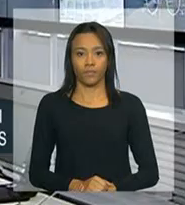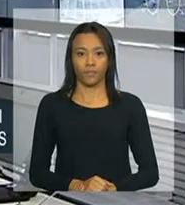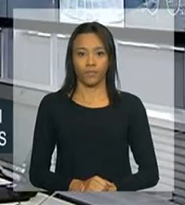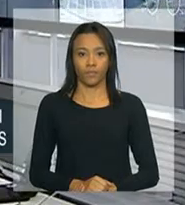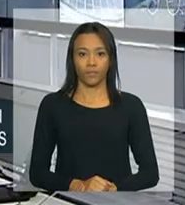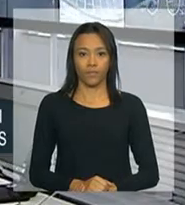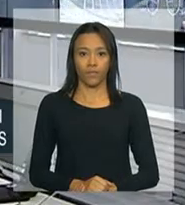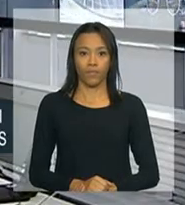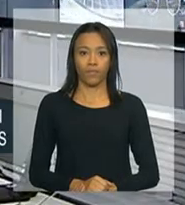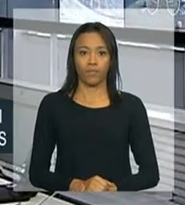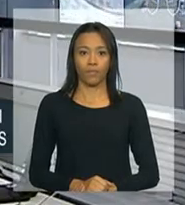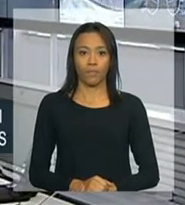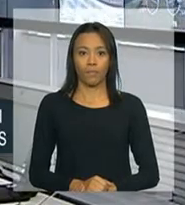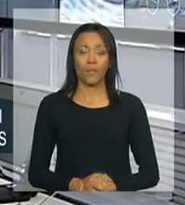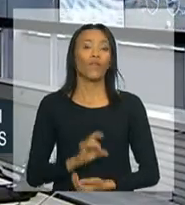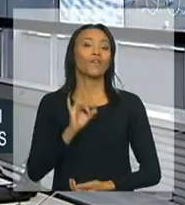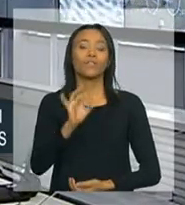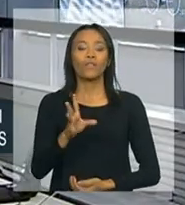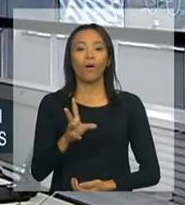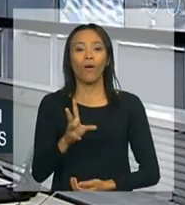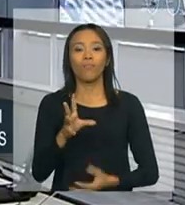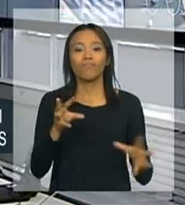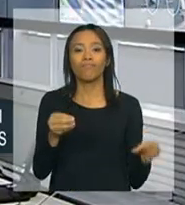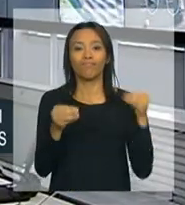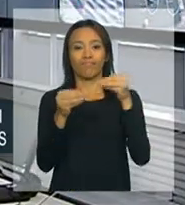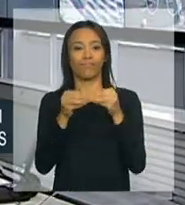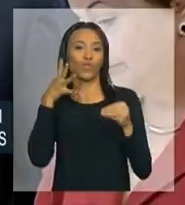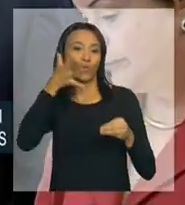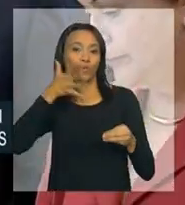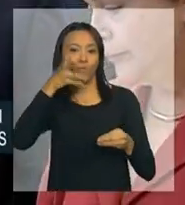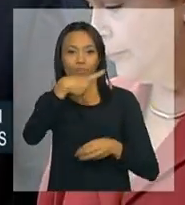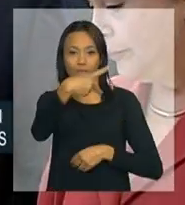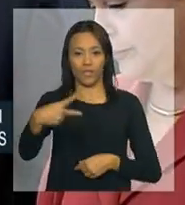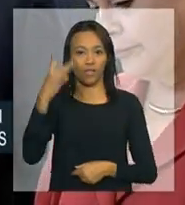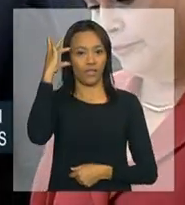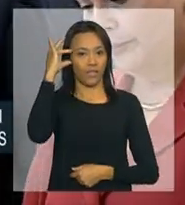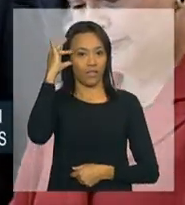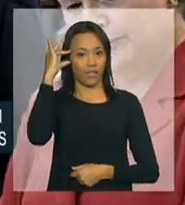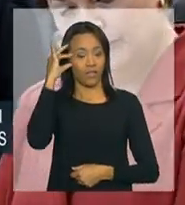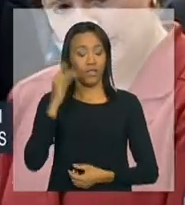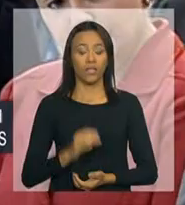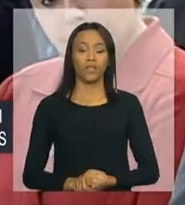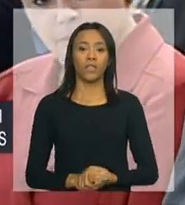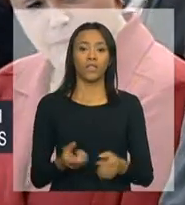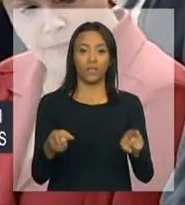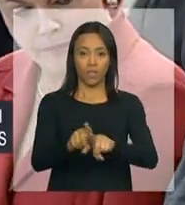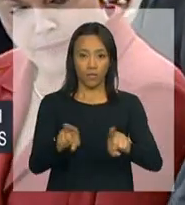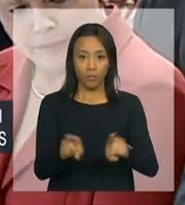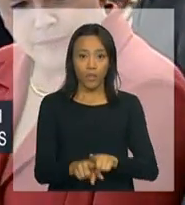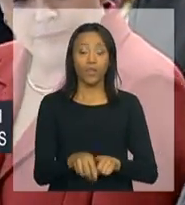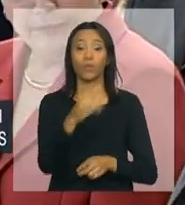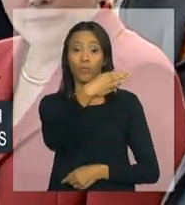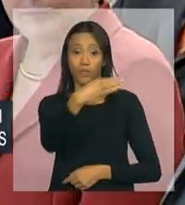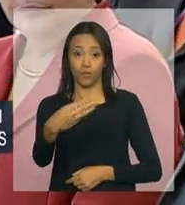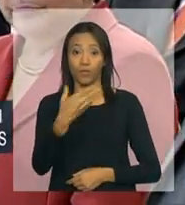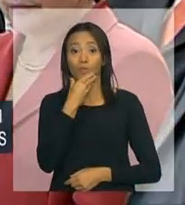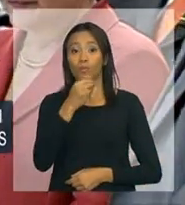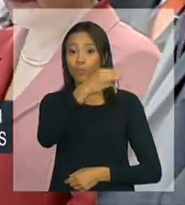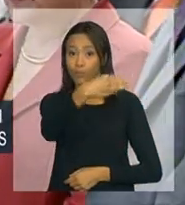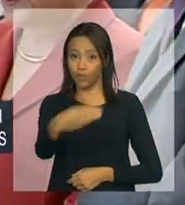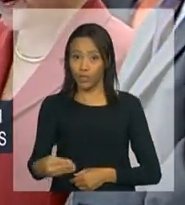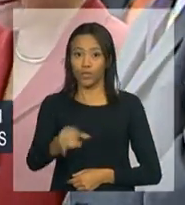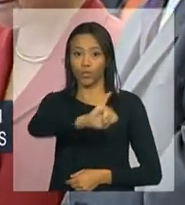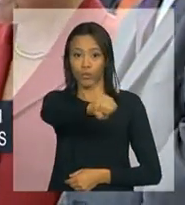Só cumprimentar a nossa querida presidente novamente aqui, o nosso ministro Zé Eduardo Cardoso, dar um